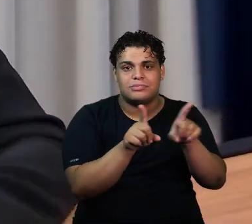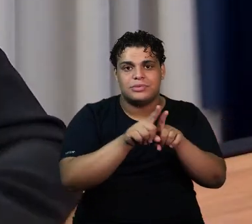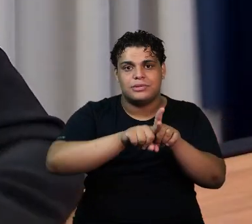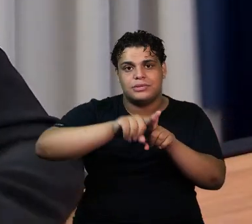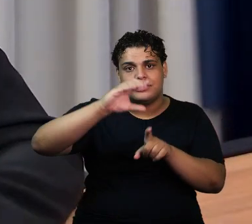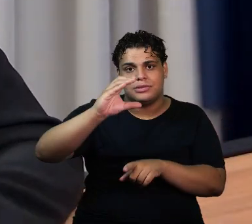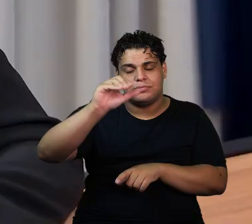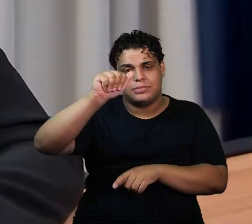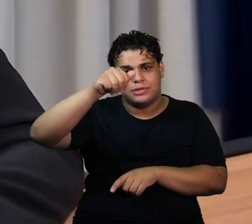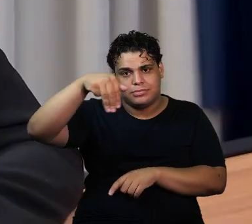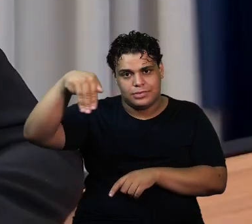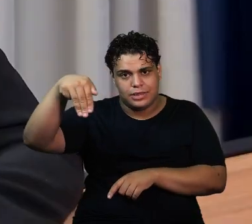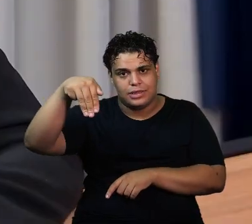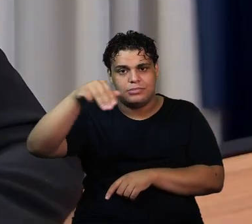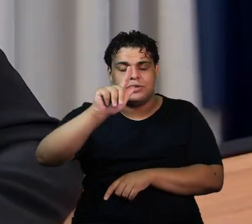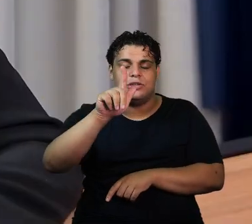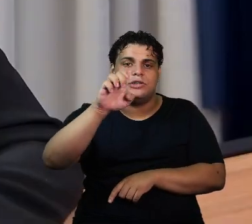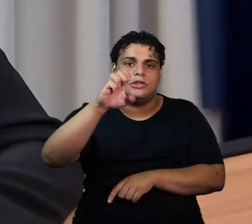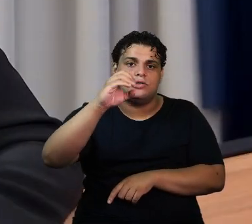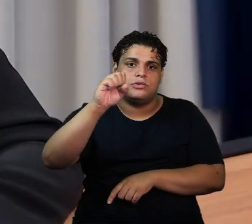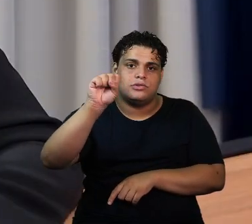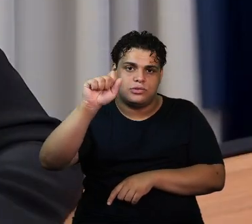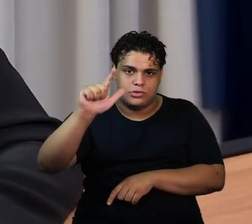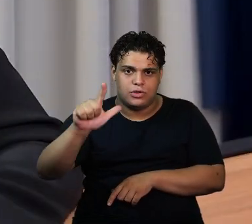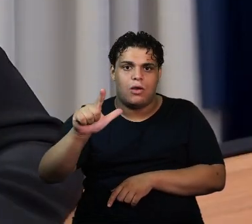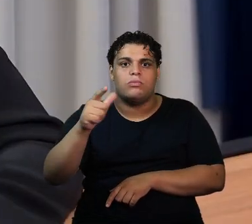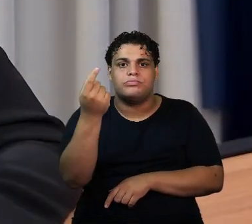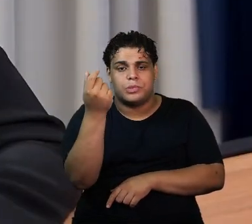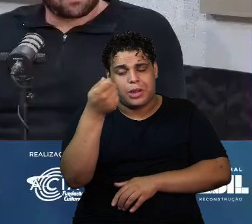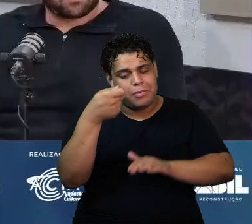CBMM e Geosol, a gente conseguiu